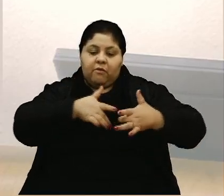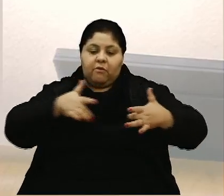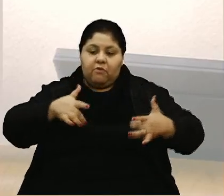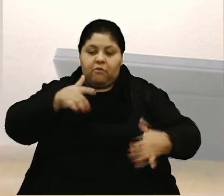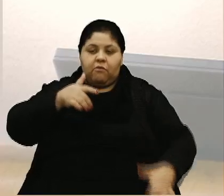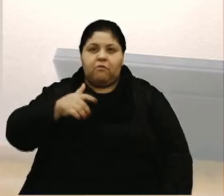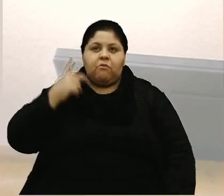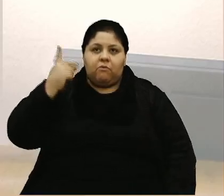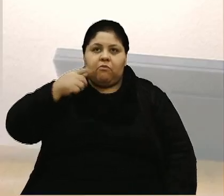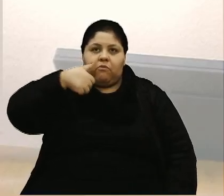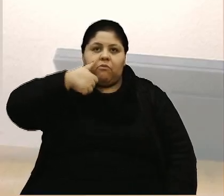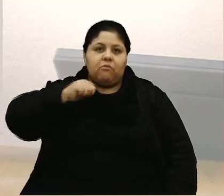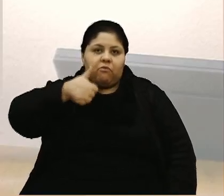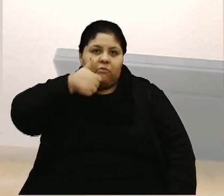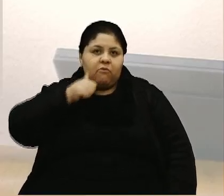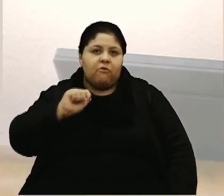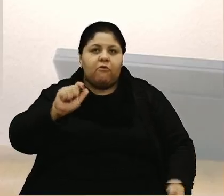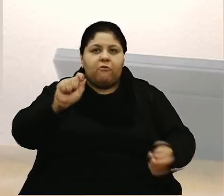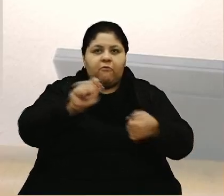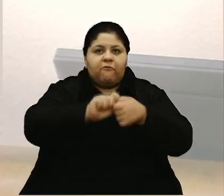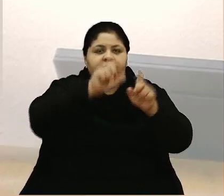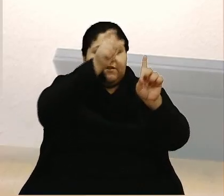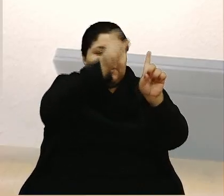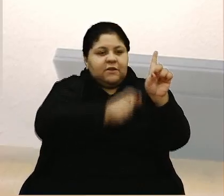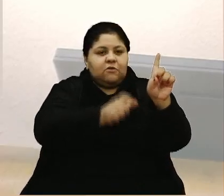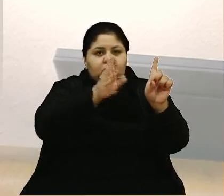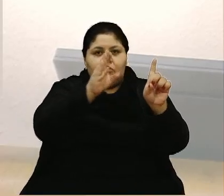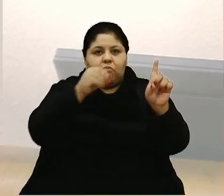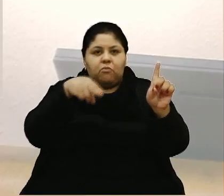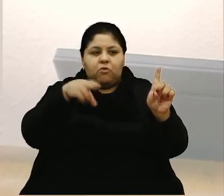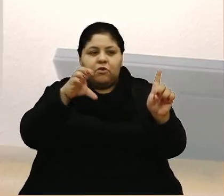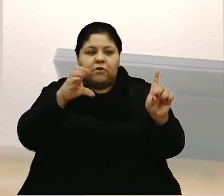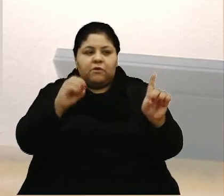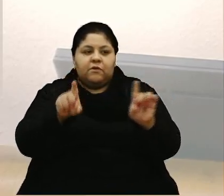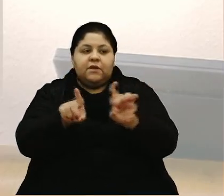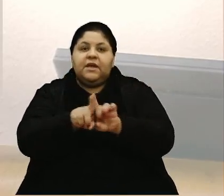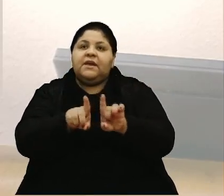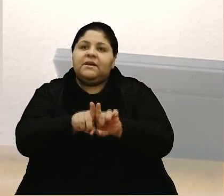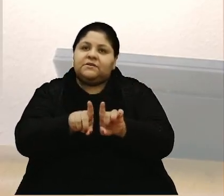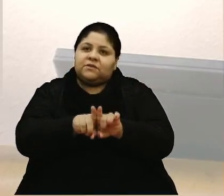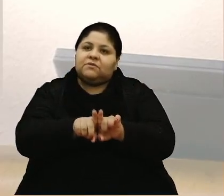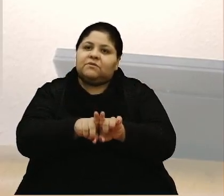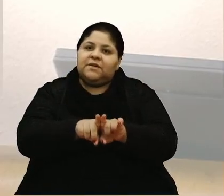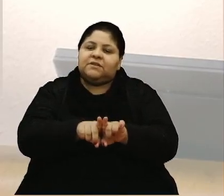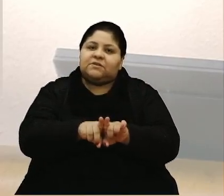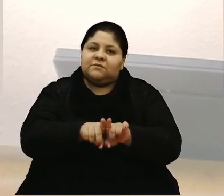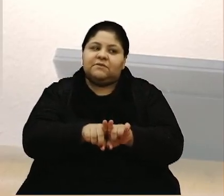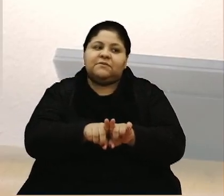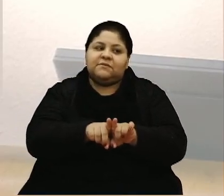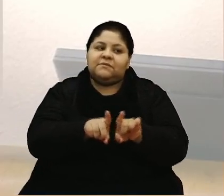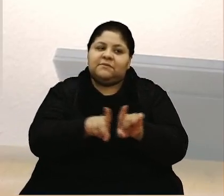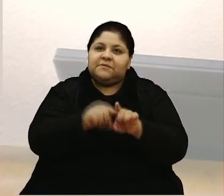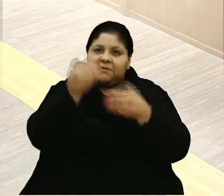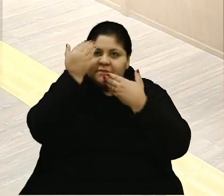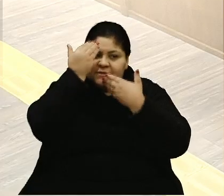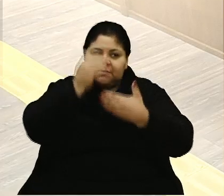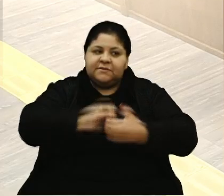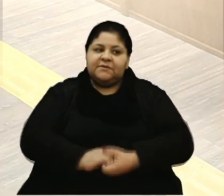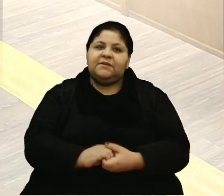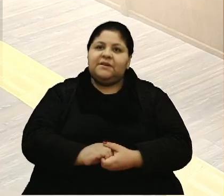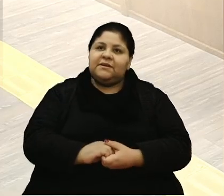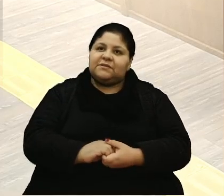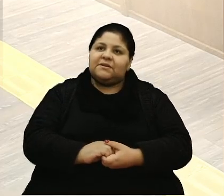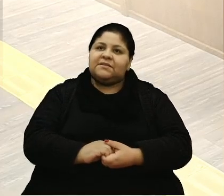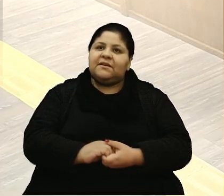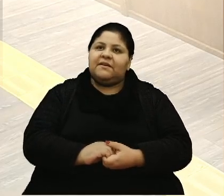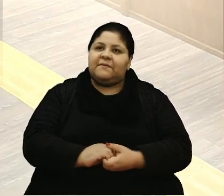que, né, fizeram um boneco dele, levaram para a Praça Dante, e a gente sabe tudo o que aconteceu aí. Obrigado, deputado.